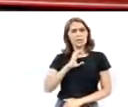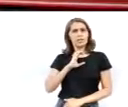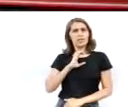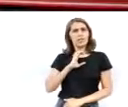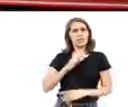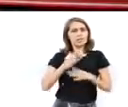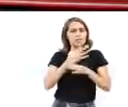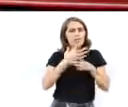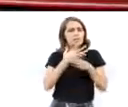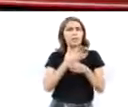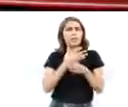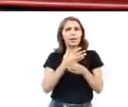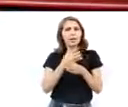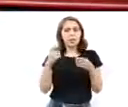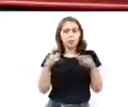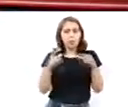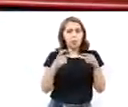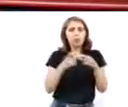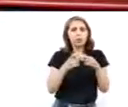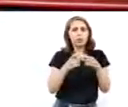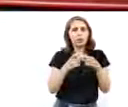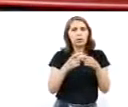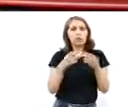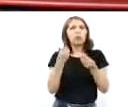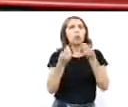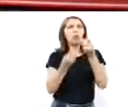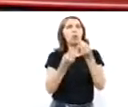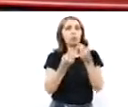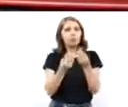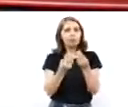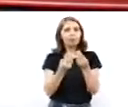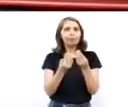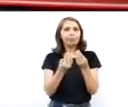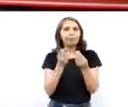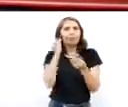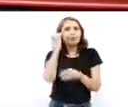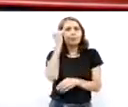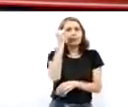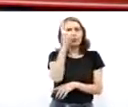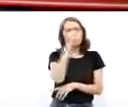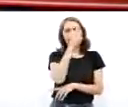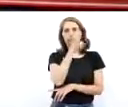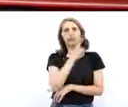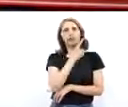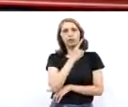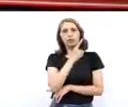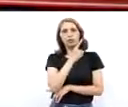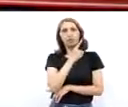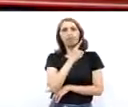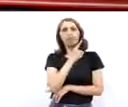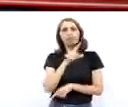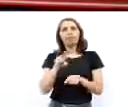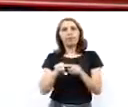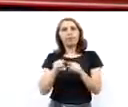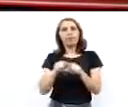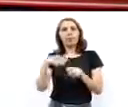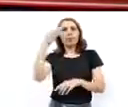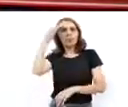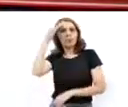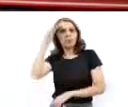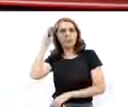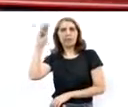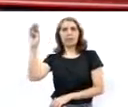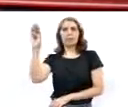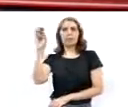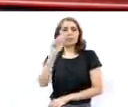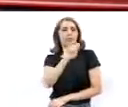menos desenvolvidas? Então, para tudo isso, nós, tudo isso, especialmente aos estudantes